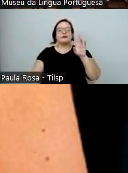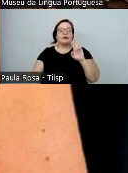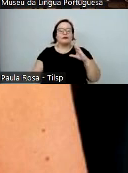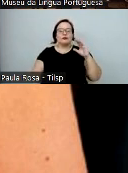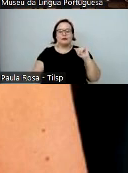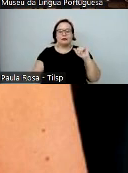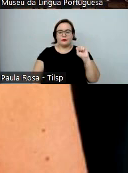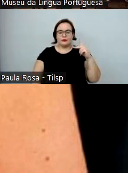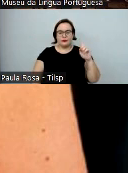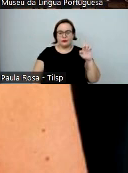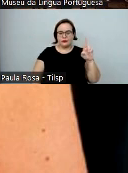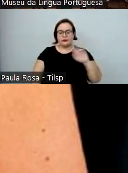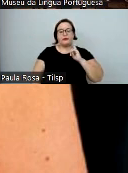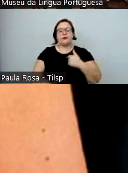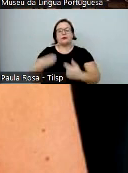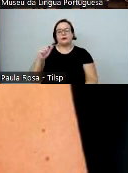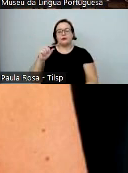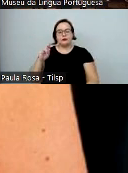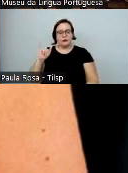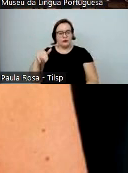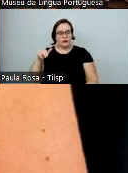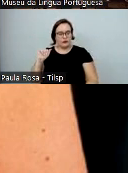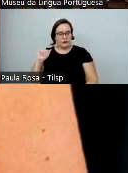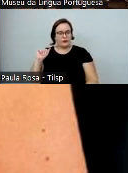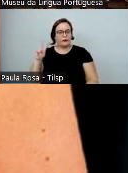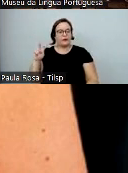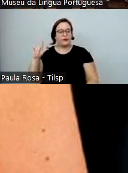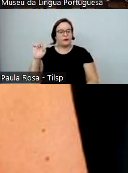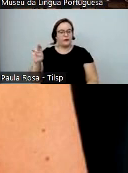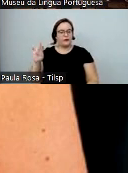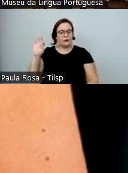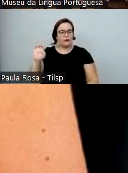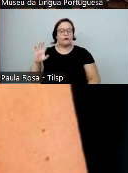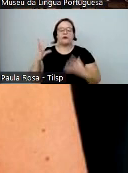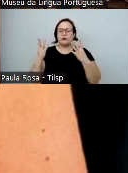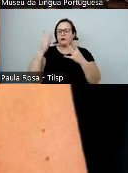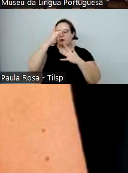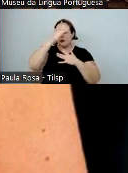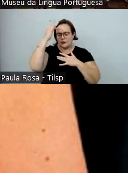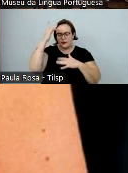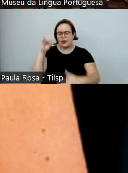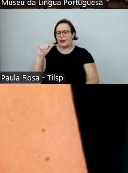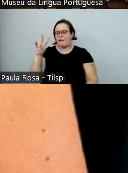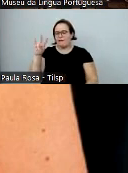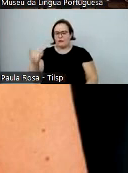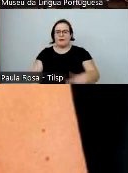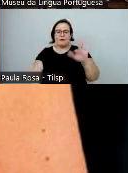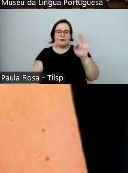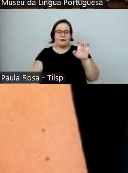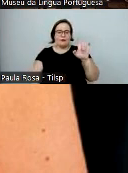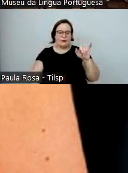gente Mariana Valente enfim muita gente voluntariamente se juntou Davi Felipe a gente desenhou essa plataforma